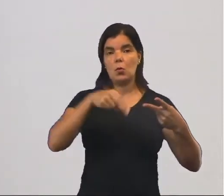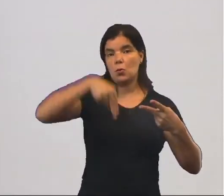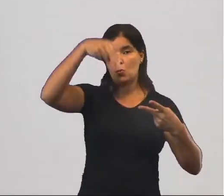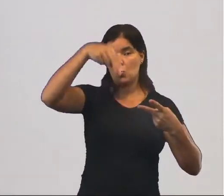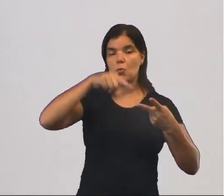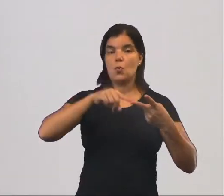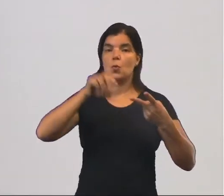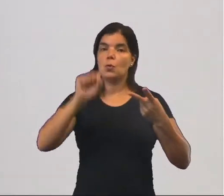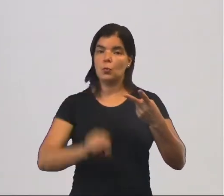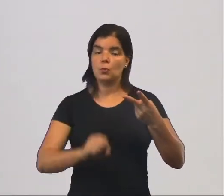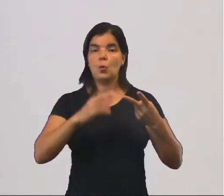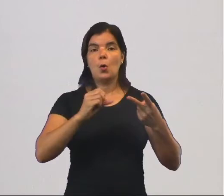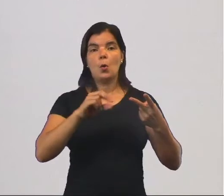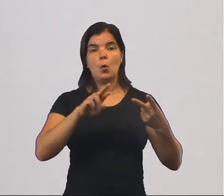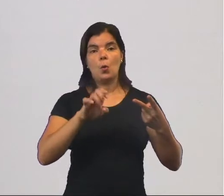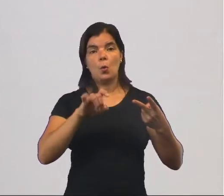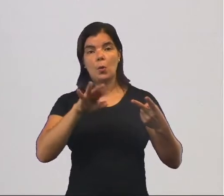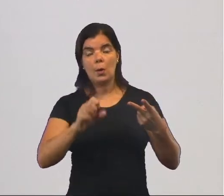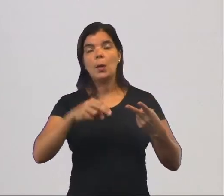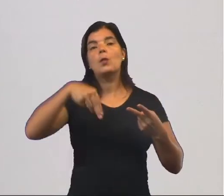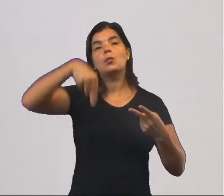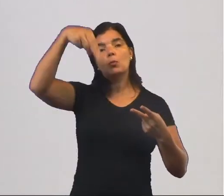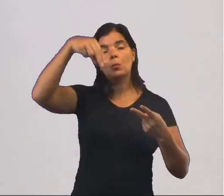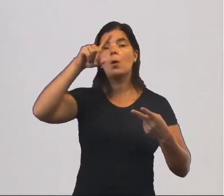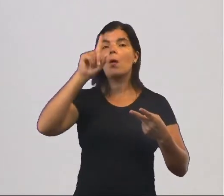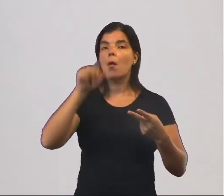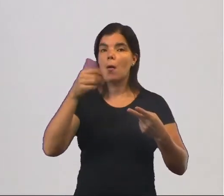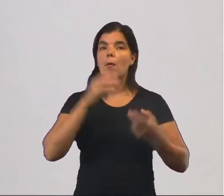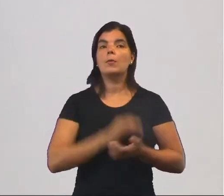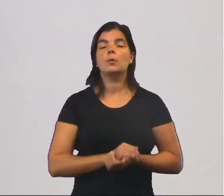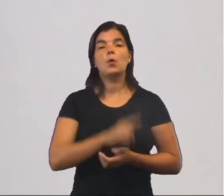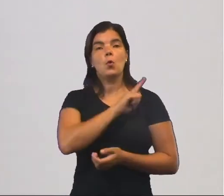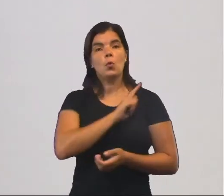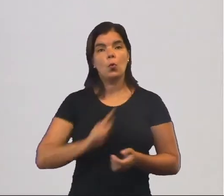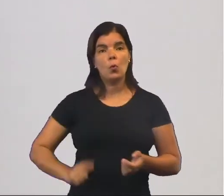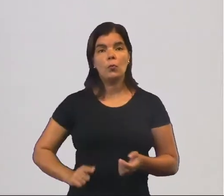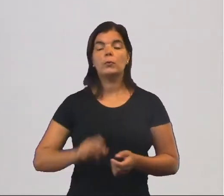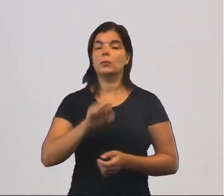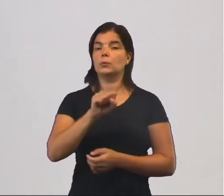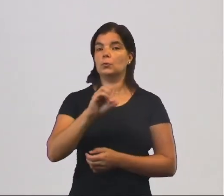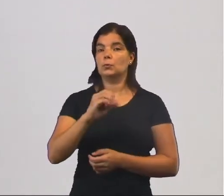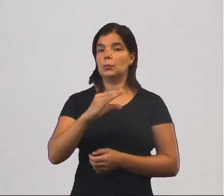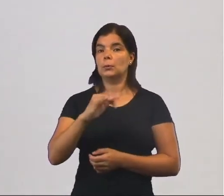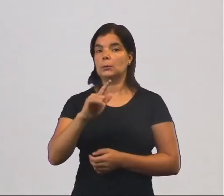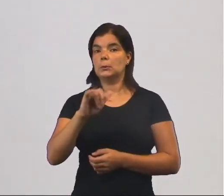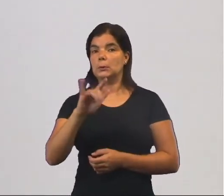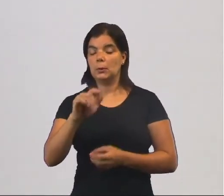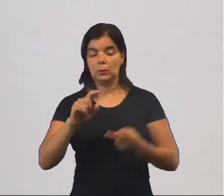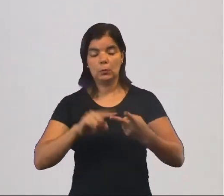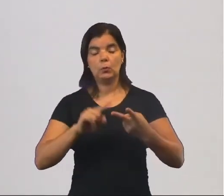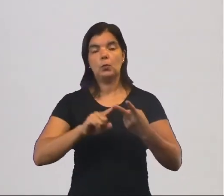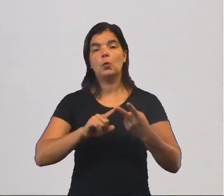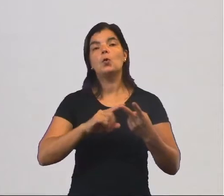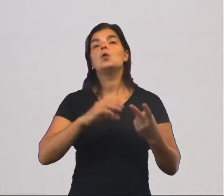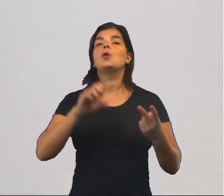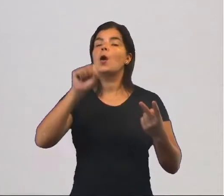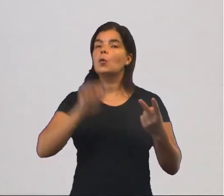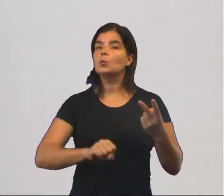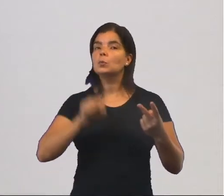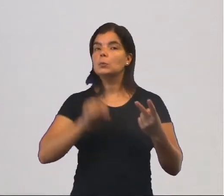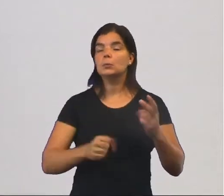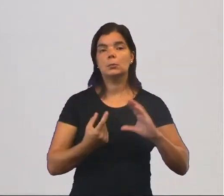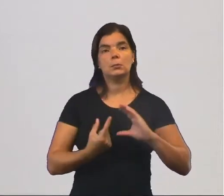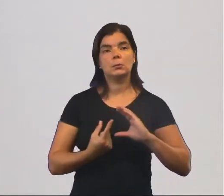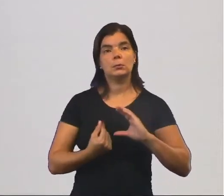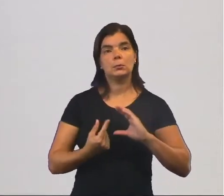Norte e Coreia do Sul. A Coreia do Norte é a Coreia com governos socialistas e a Coreia do Sul são